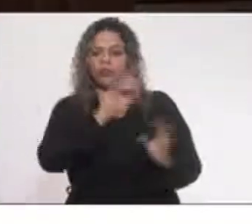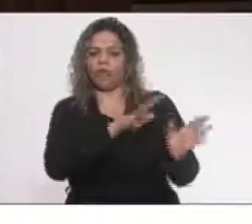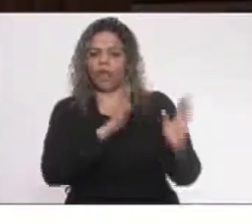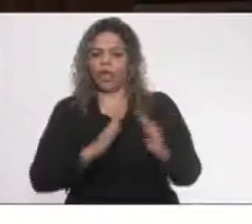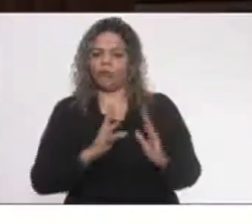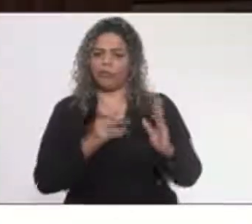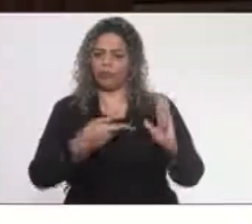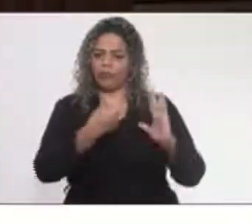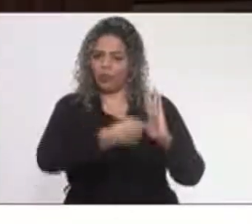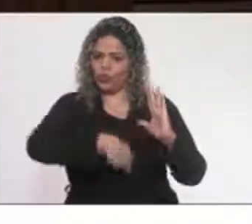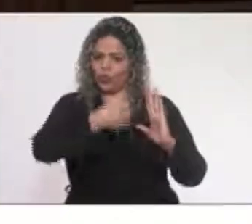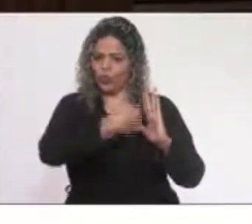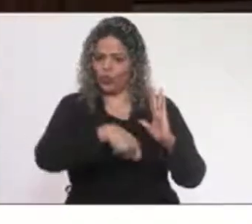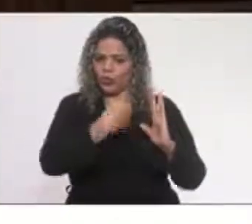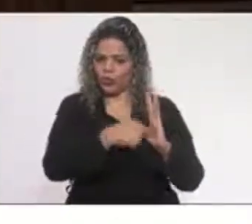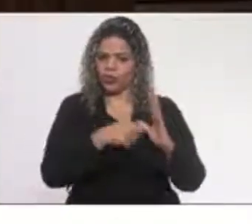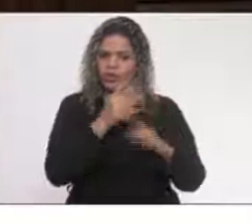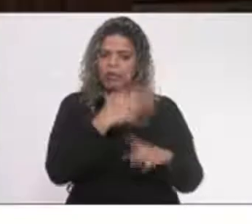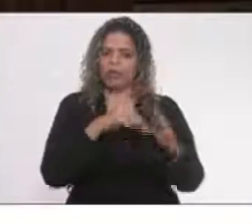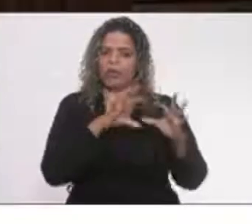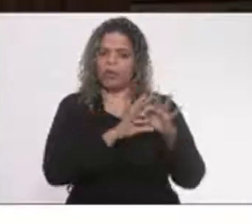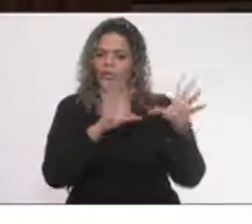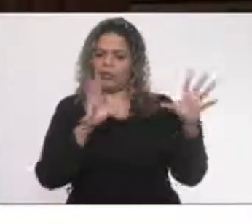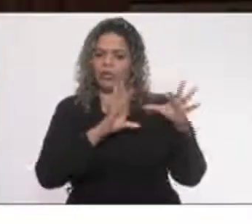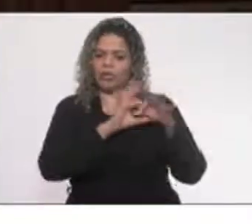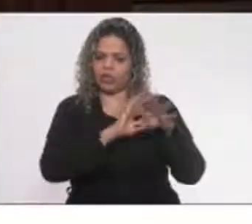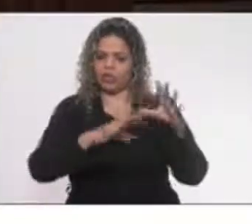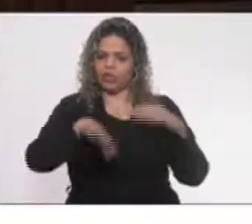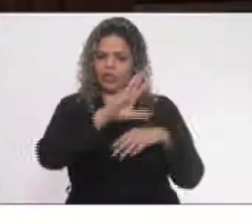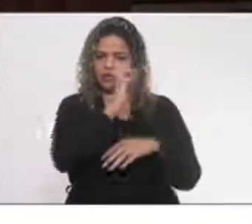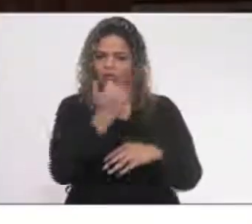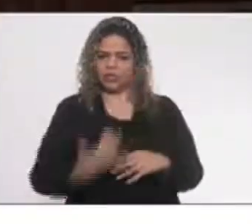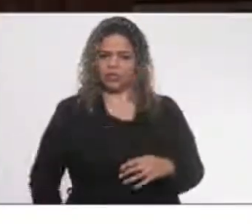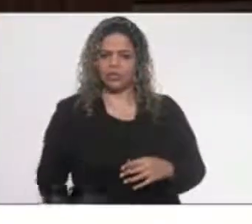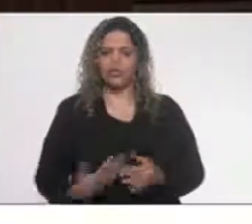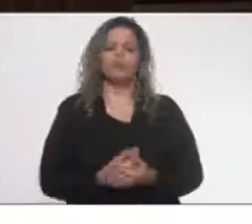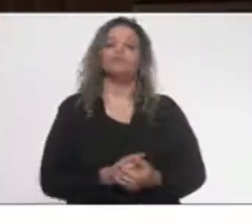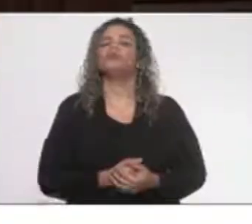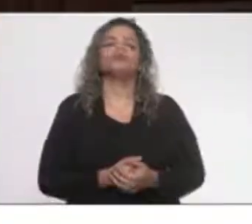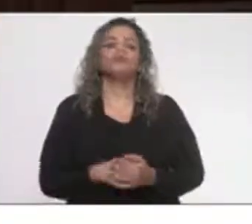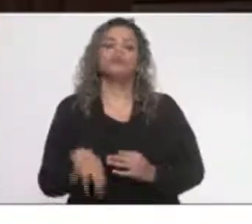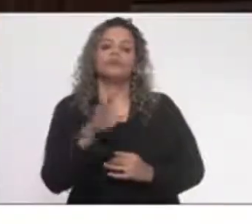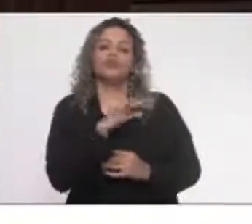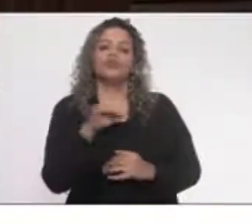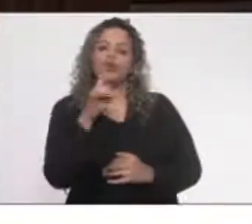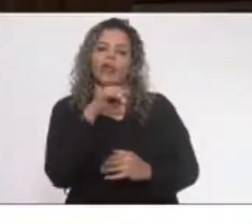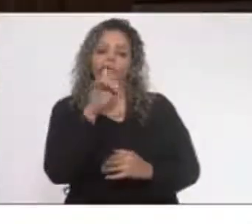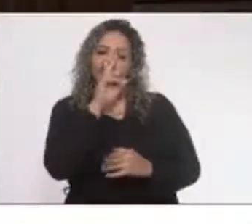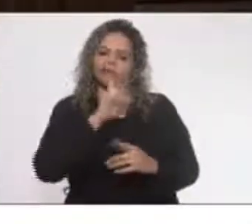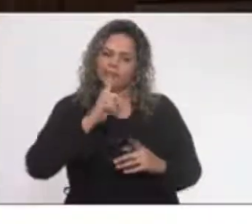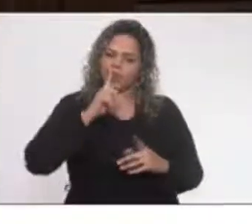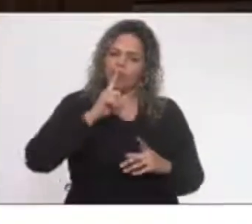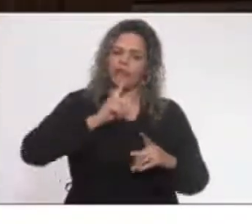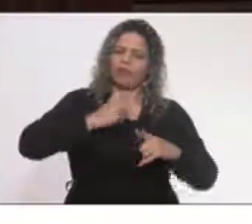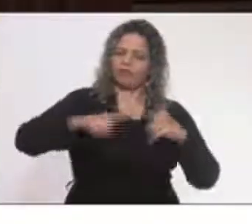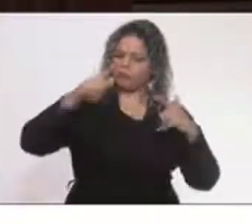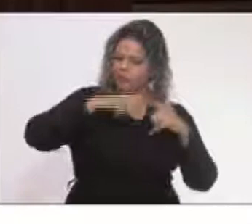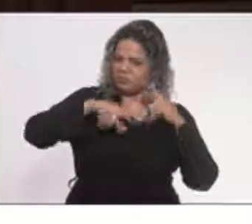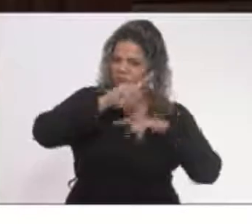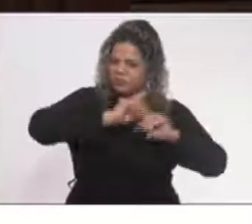da luta pelo restabelecimento das liberdades democráticas no Brasil, foi vilipendiada,